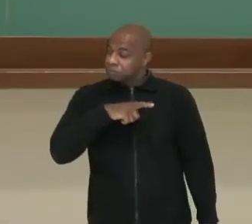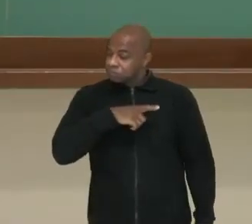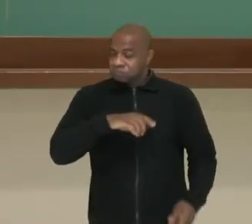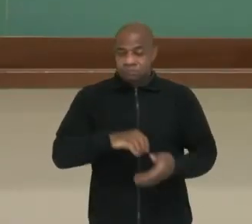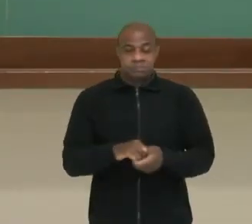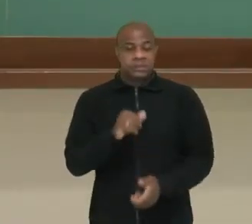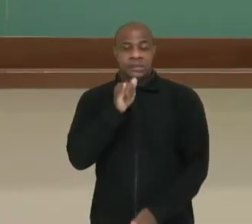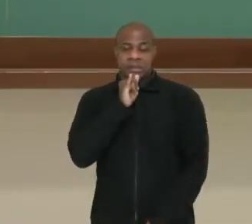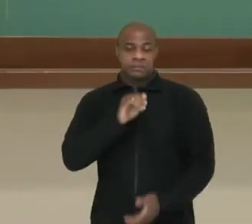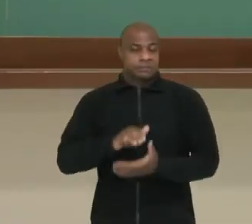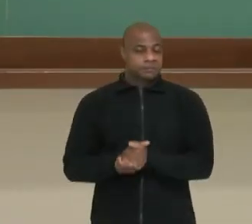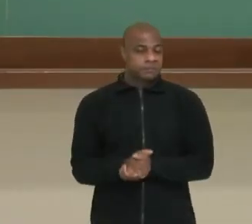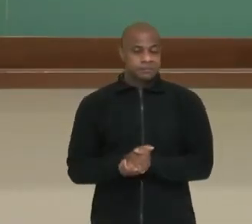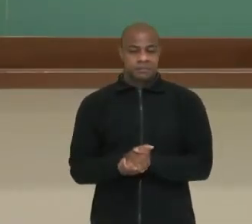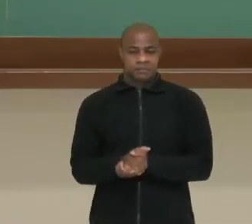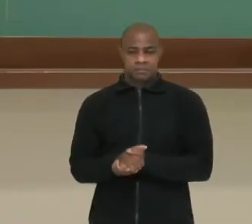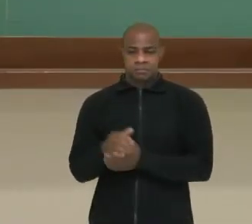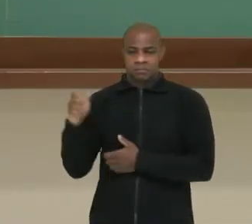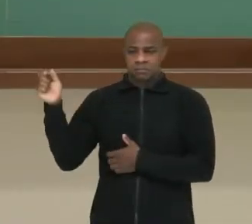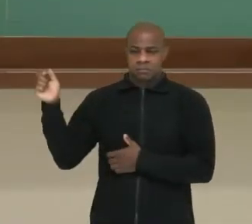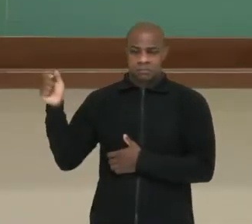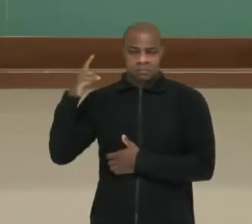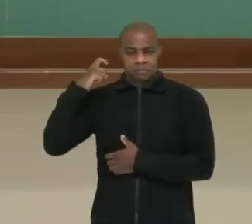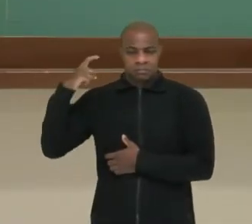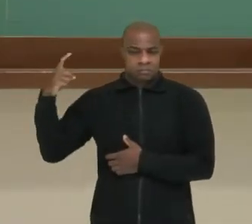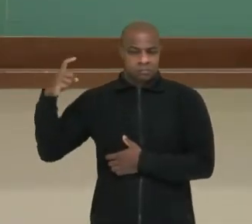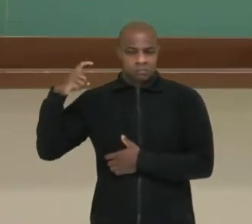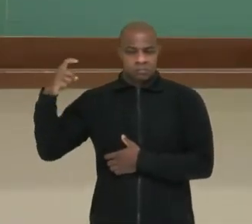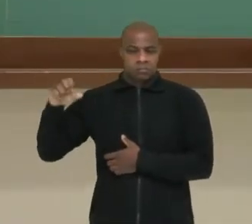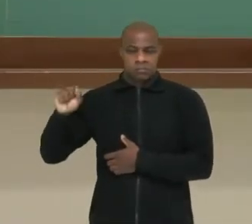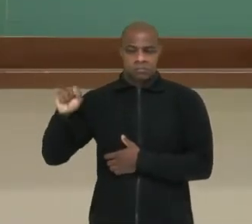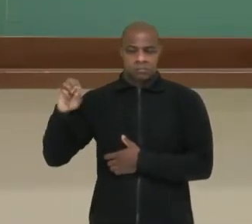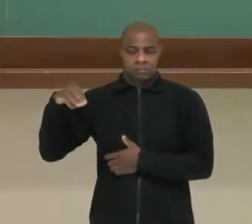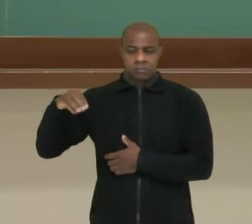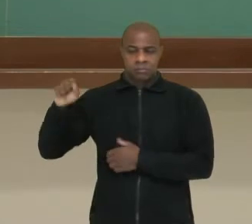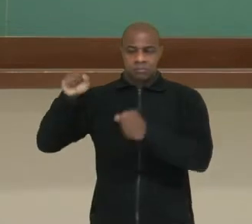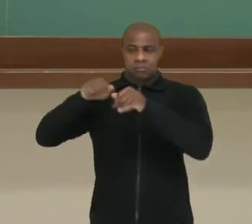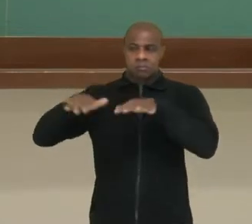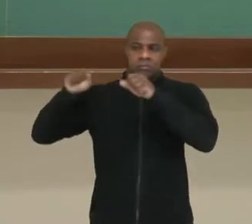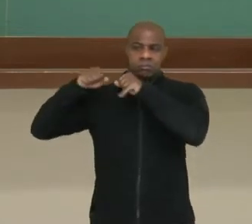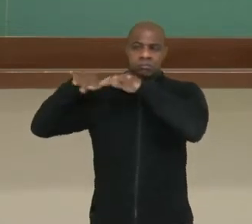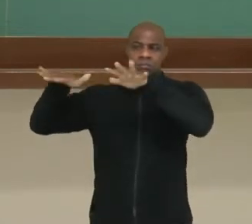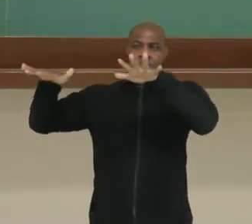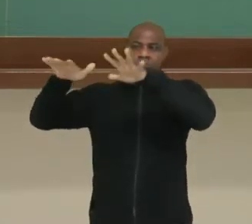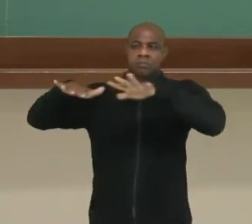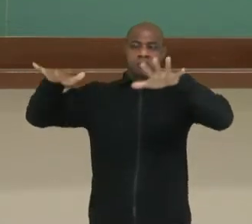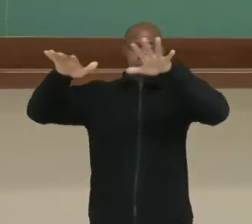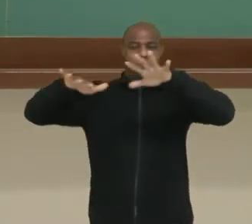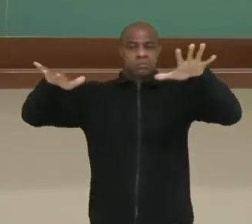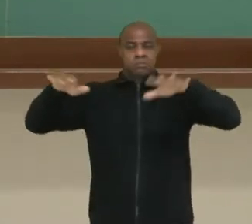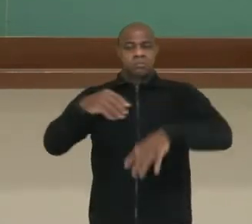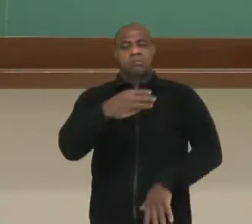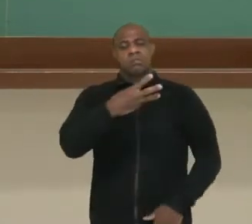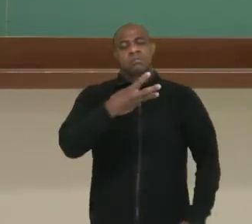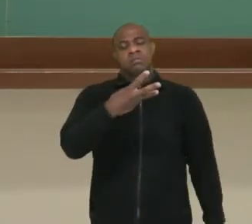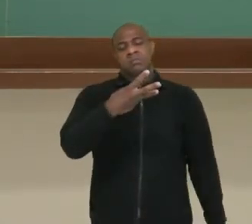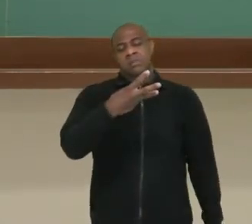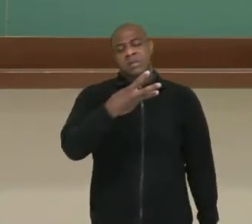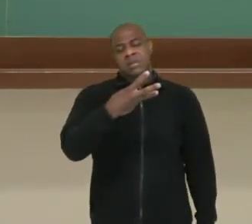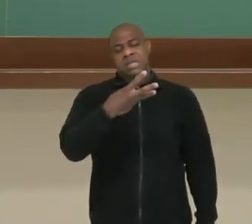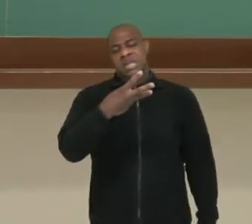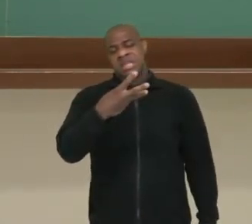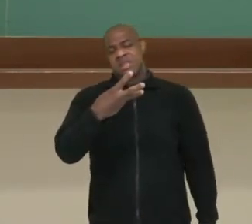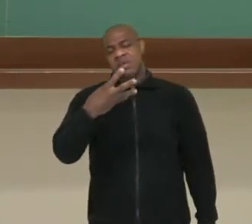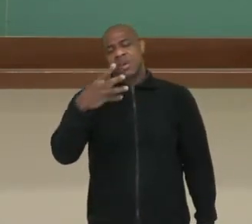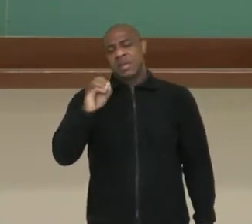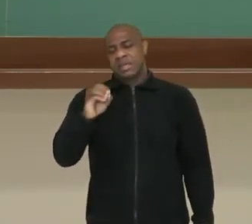exemplo, se for o som ele se propaga no ar aproximadamente 340 metros por